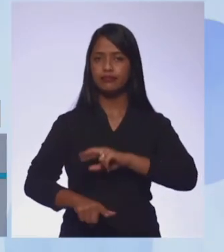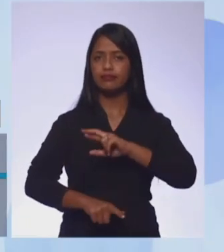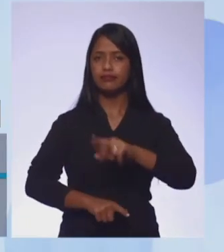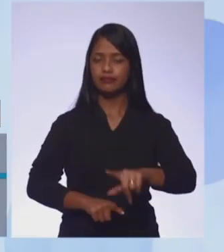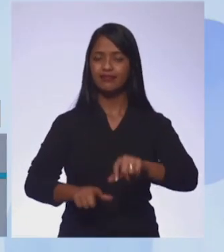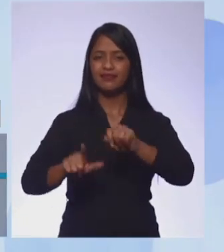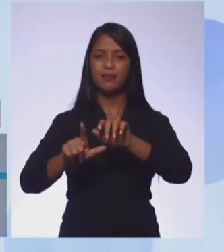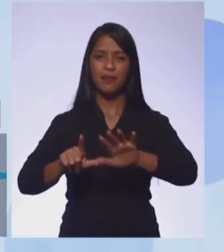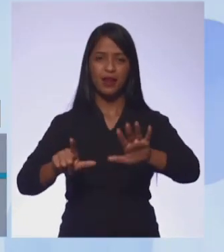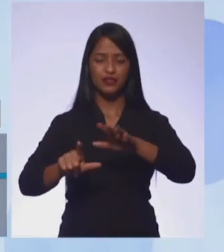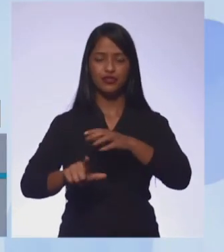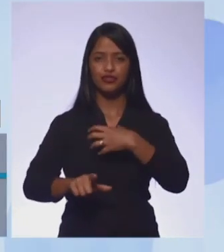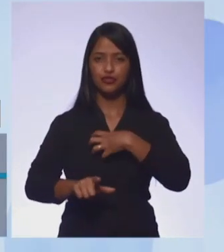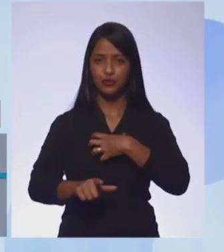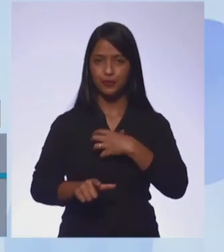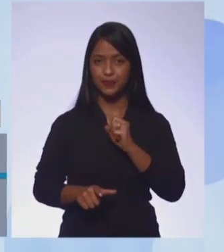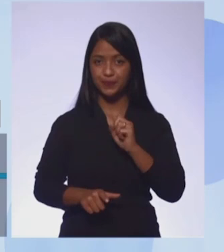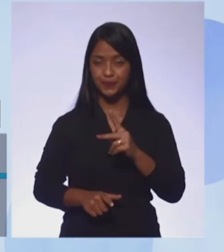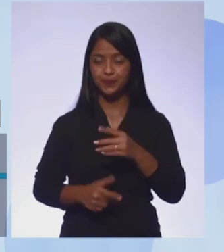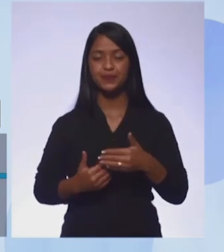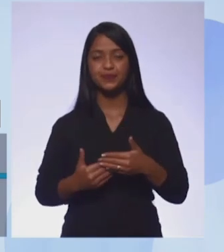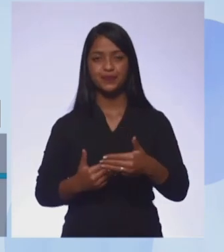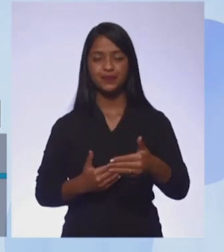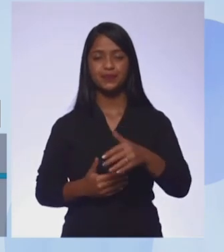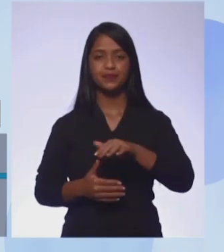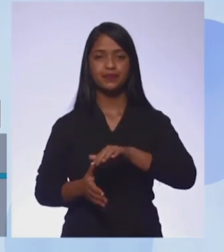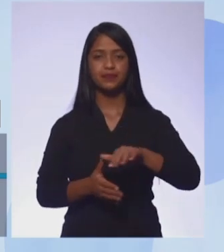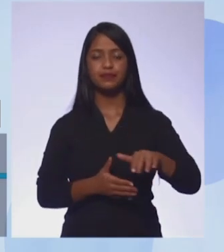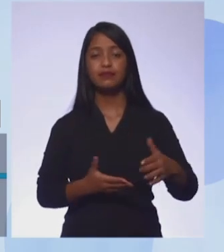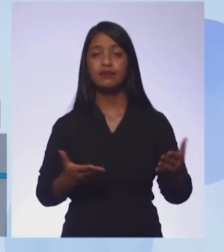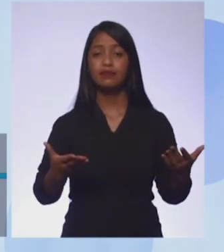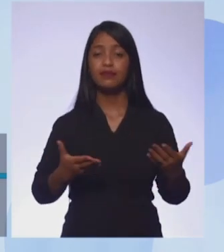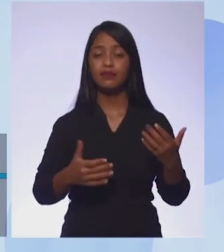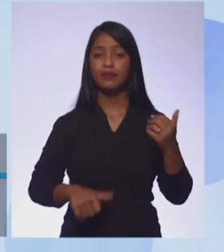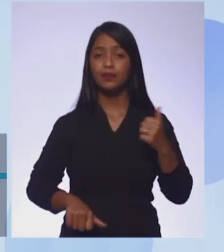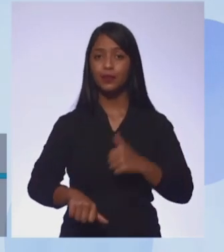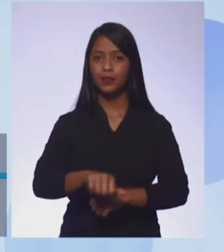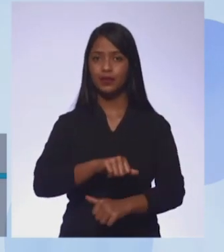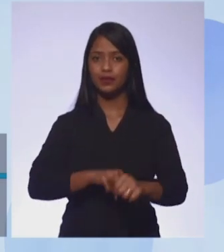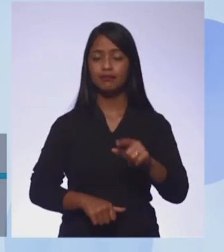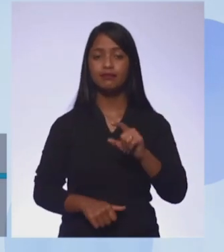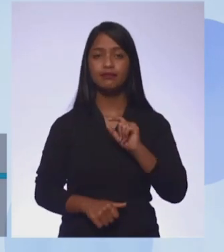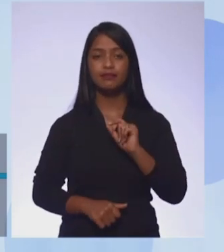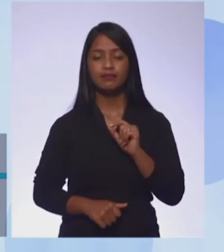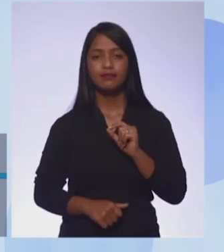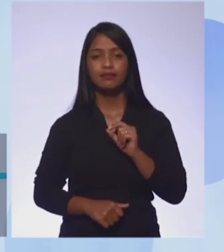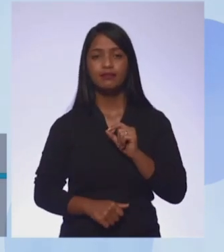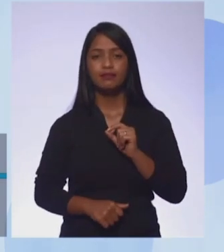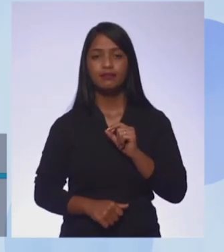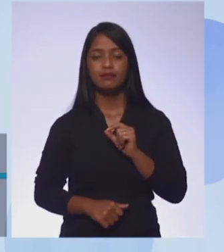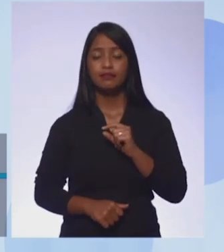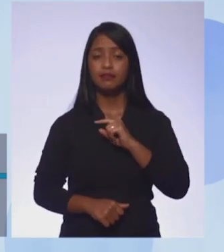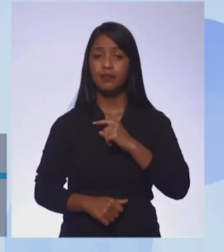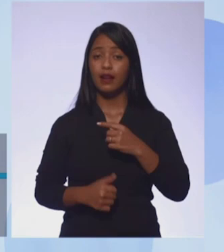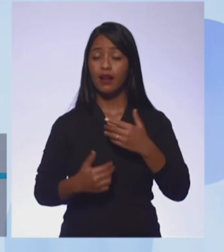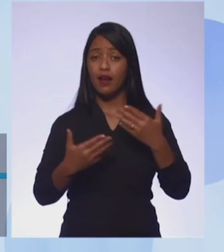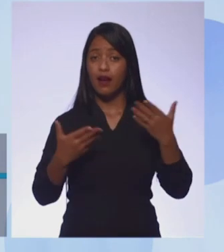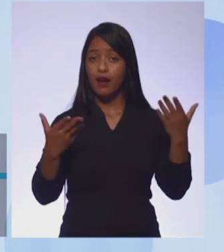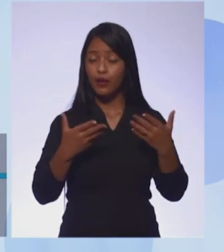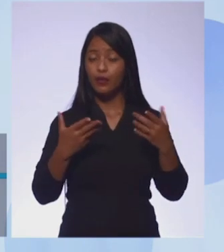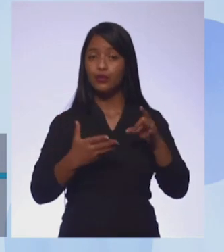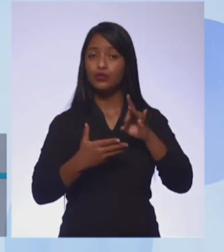pouco diferentes. Então vamos lá. A próxima agora, essa era a nossa acolhida para vocês prestarem